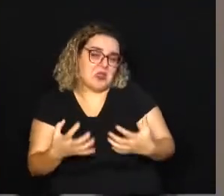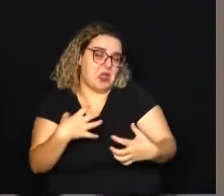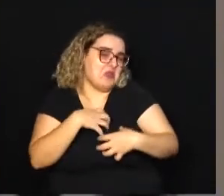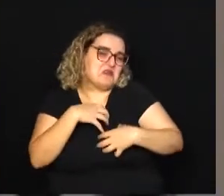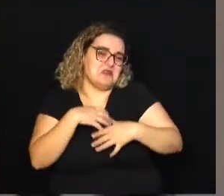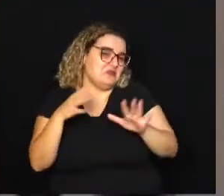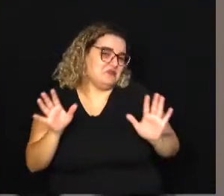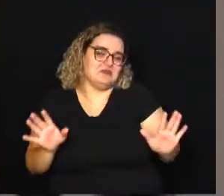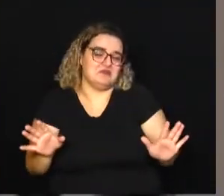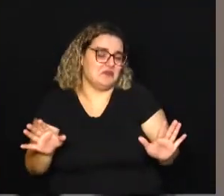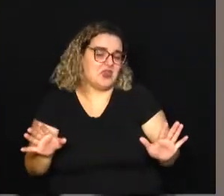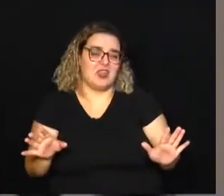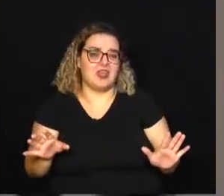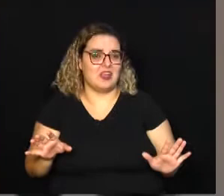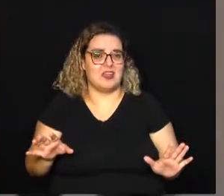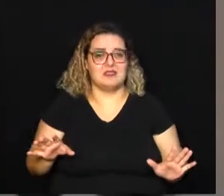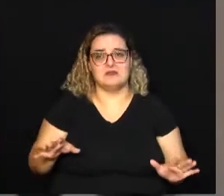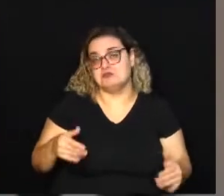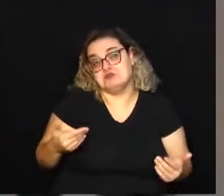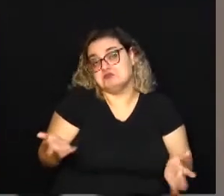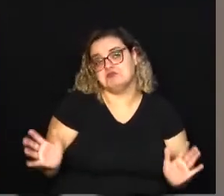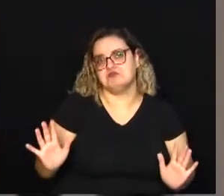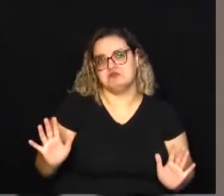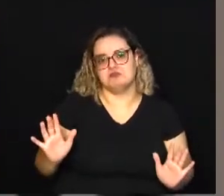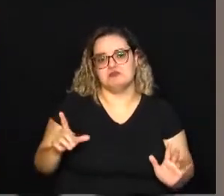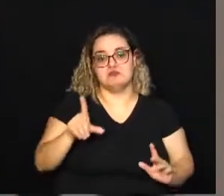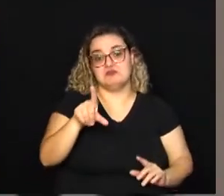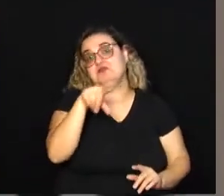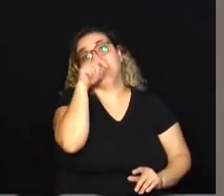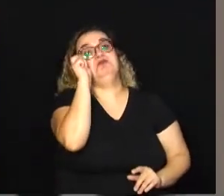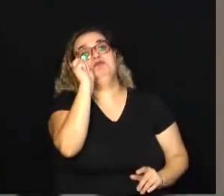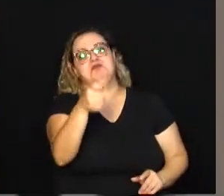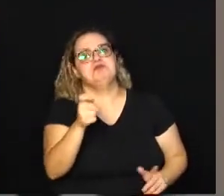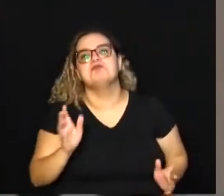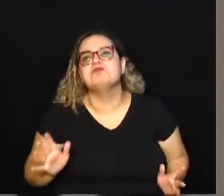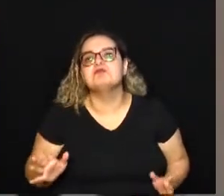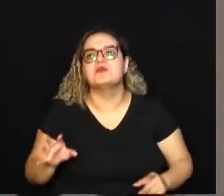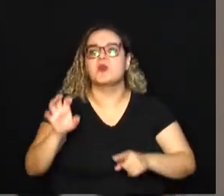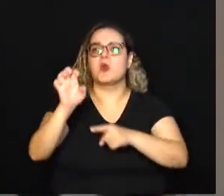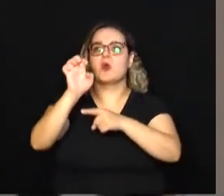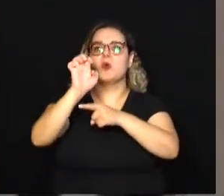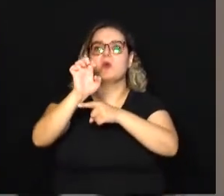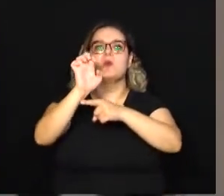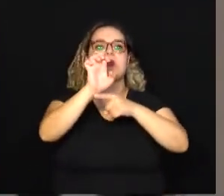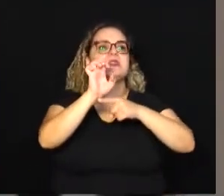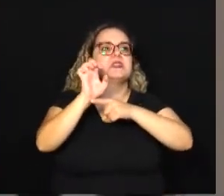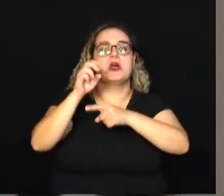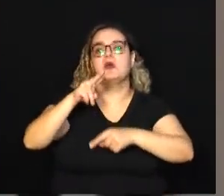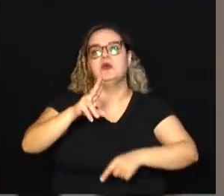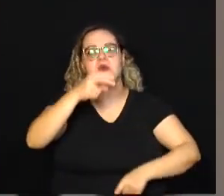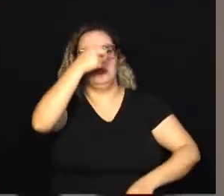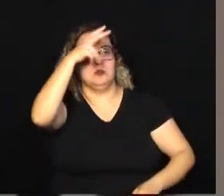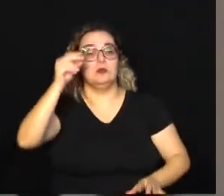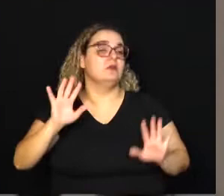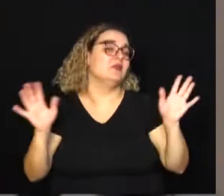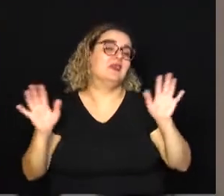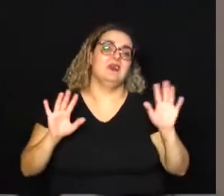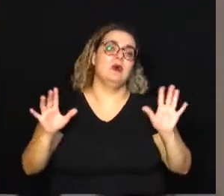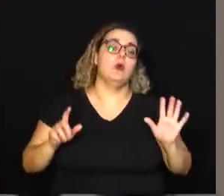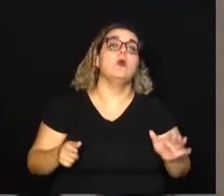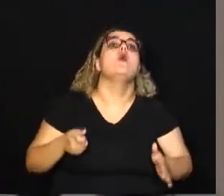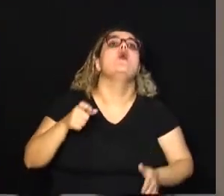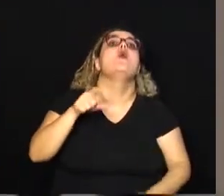questão de sei lá, decisão do Estado ou do município. Teria que ter uma